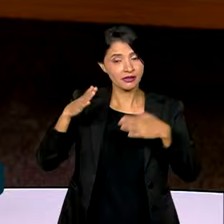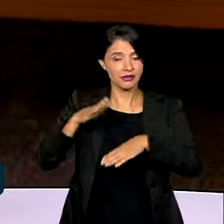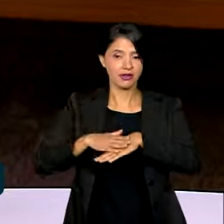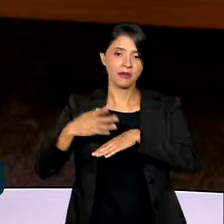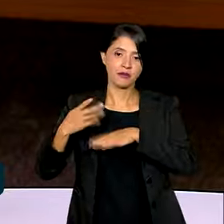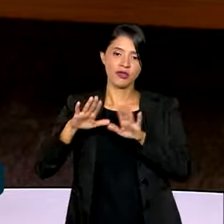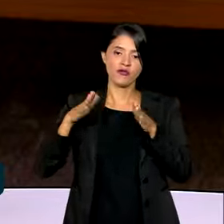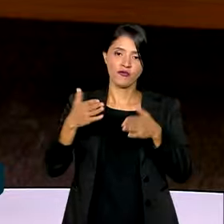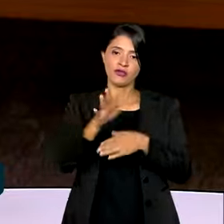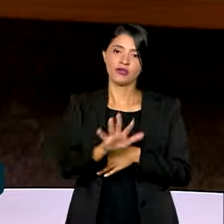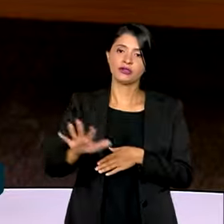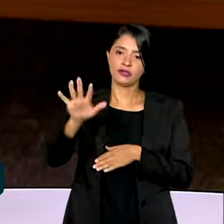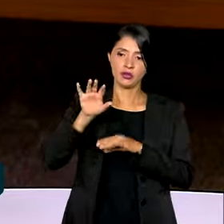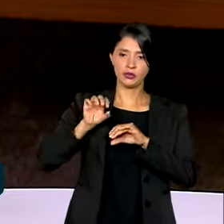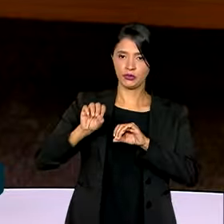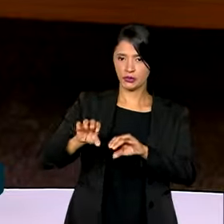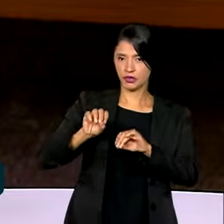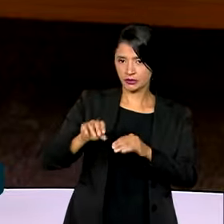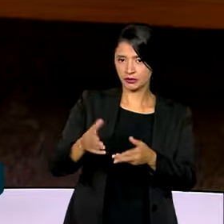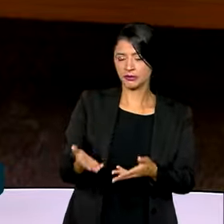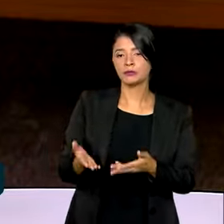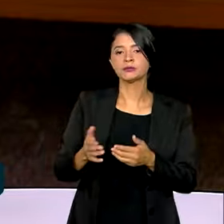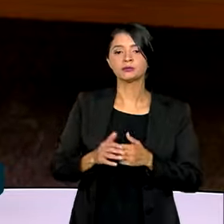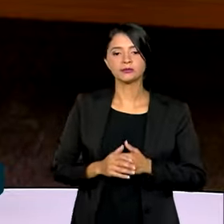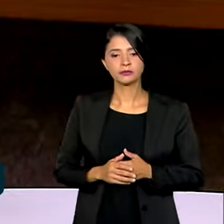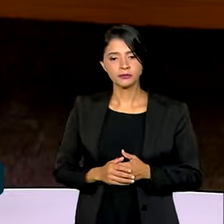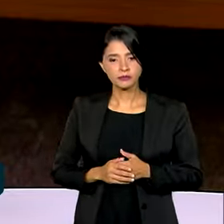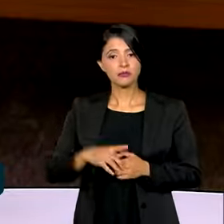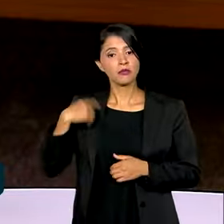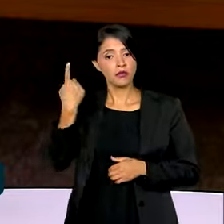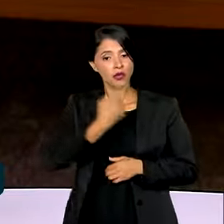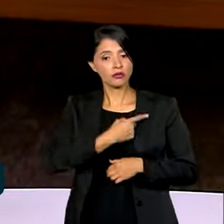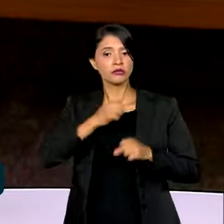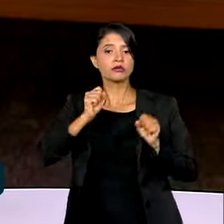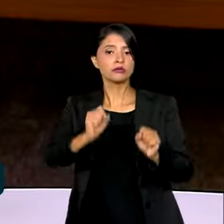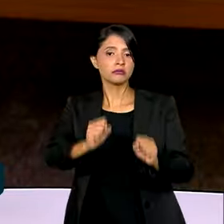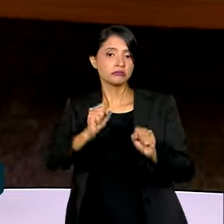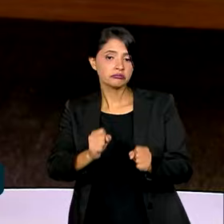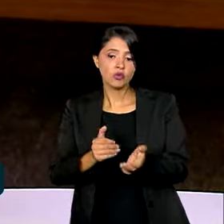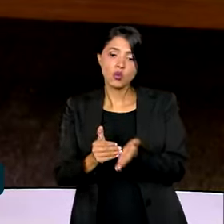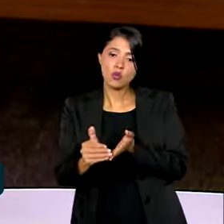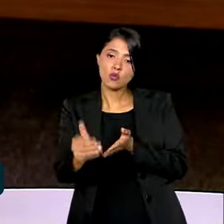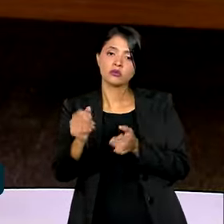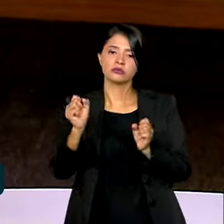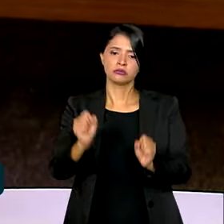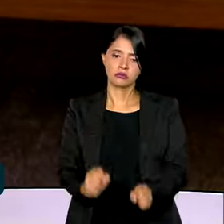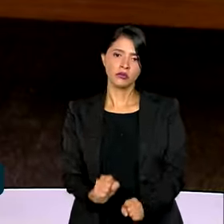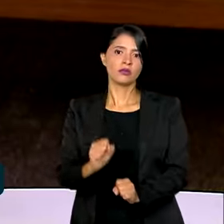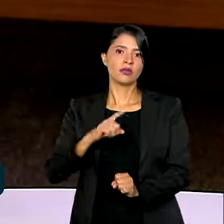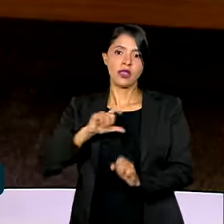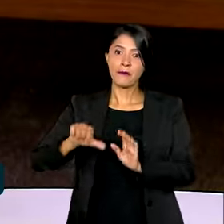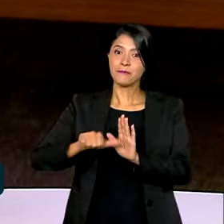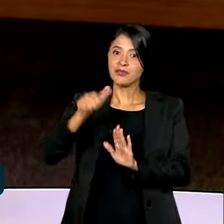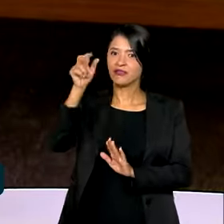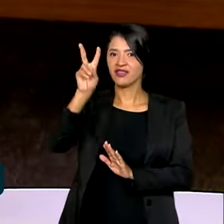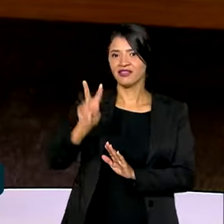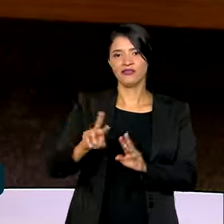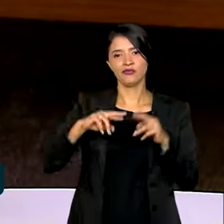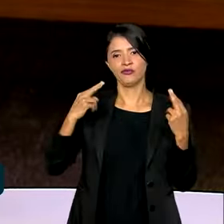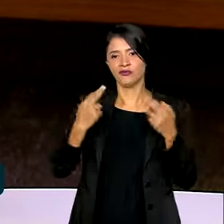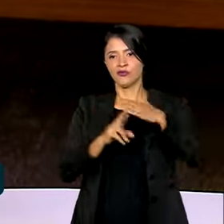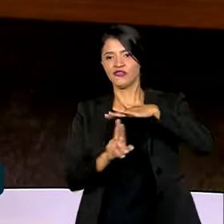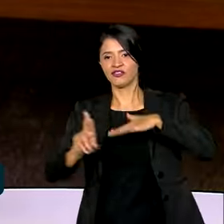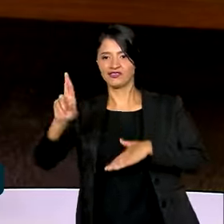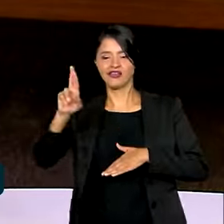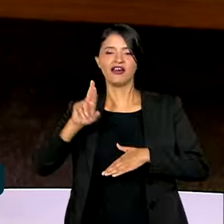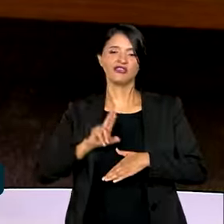Fórum Nacional de Educação, né, indígena, para que a gente possa começar, né, e ter a primeira universidade indígena, que